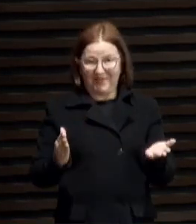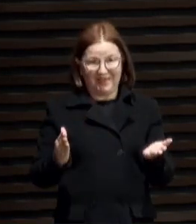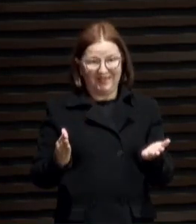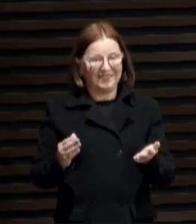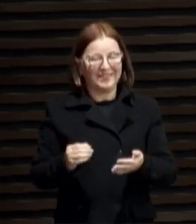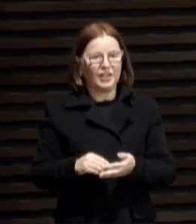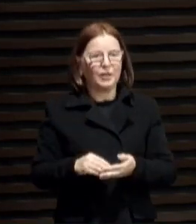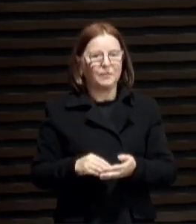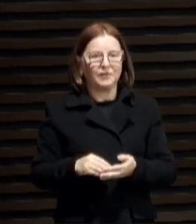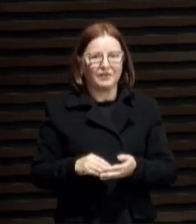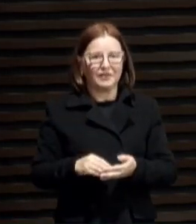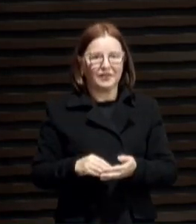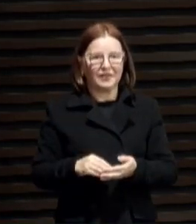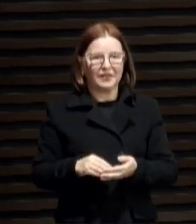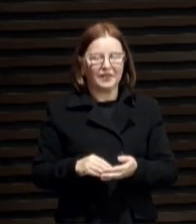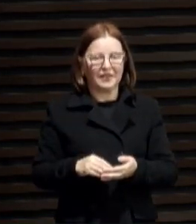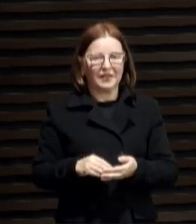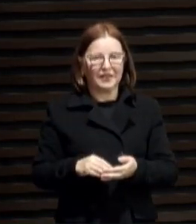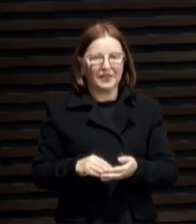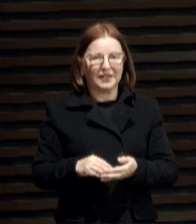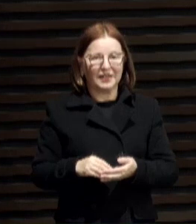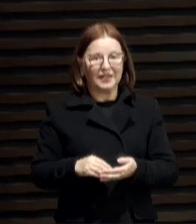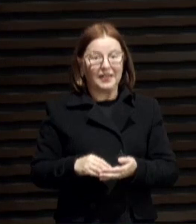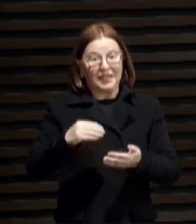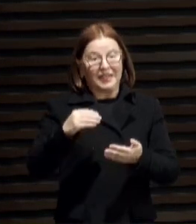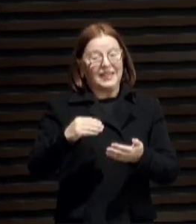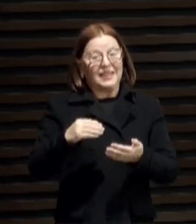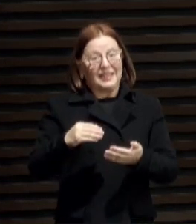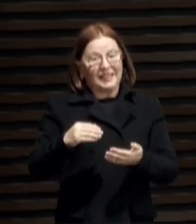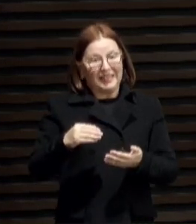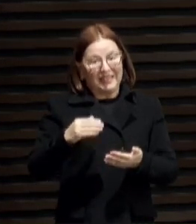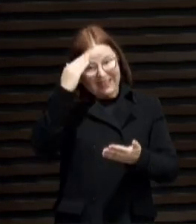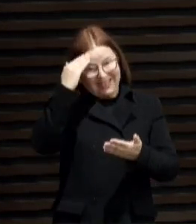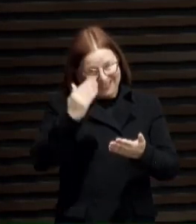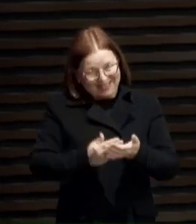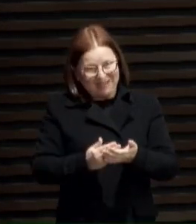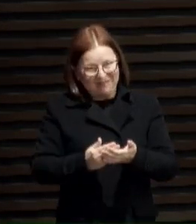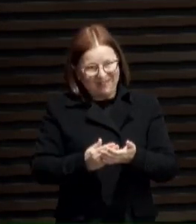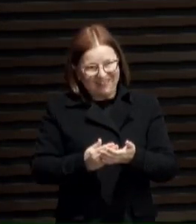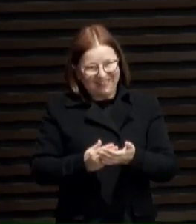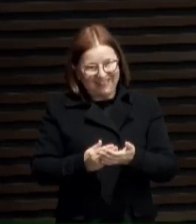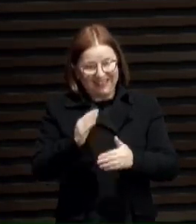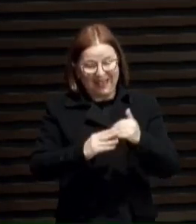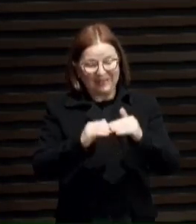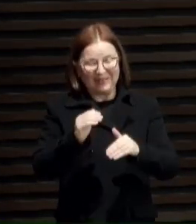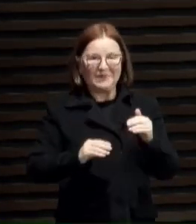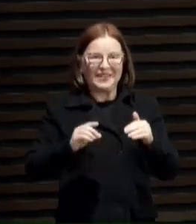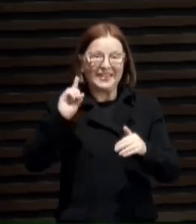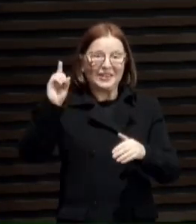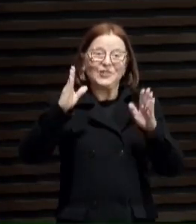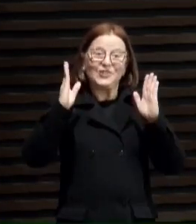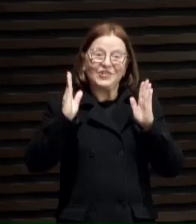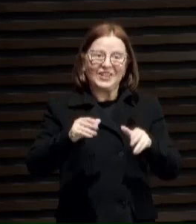posse daquilo que Deus já fez em nosso favor. Nem por isso nós deixamos de crer no Evangelho de